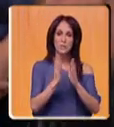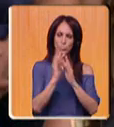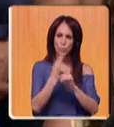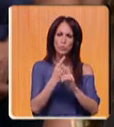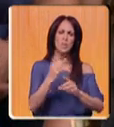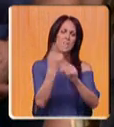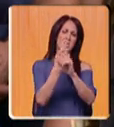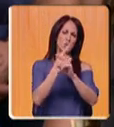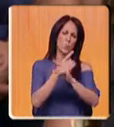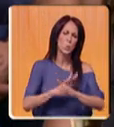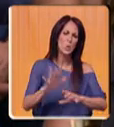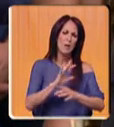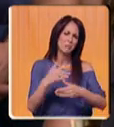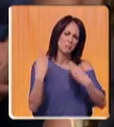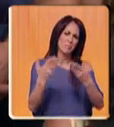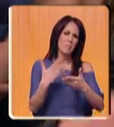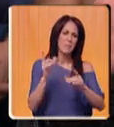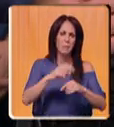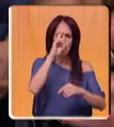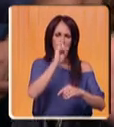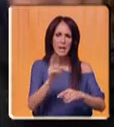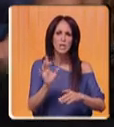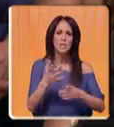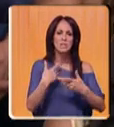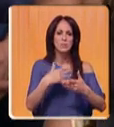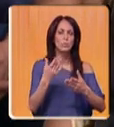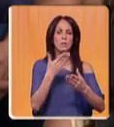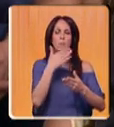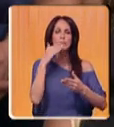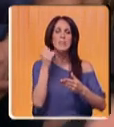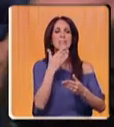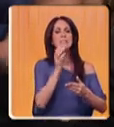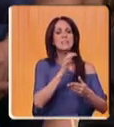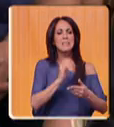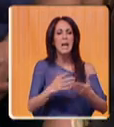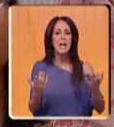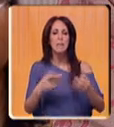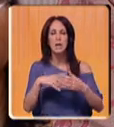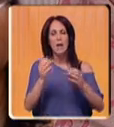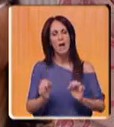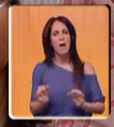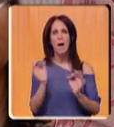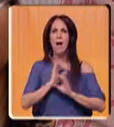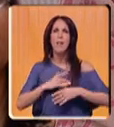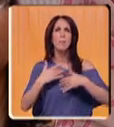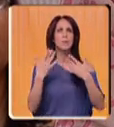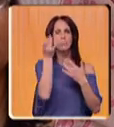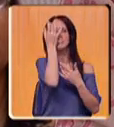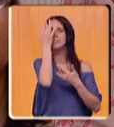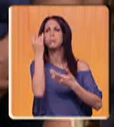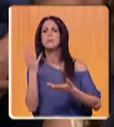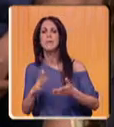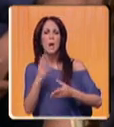aconteceram outros sucessos. Estou-me a lembrar do Sabor a Sal, Alma de Boémio, tantas canções que foram